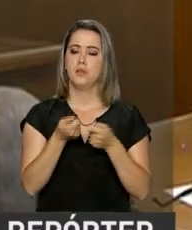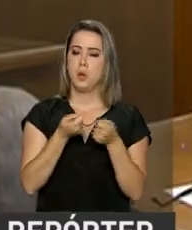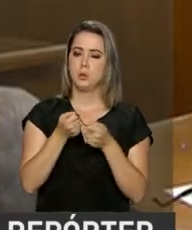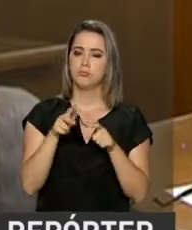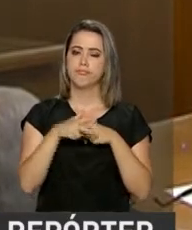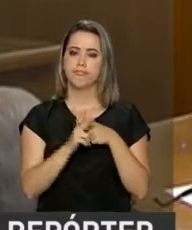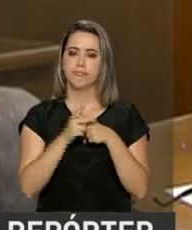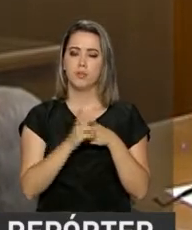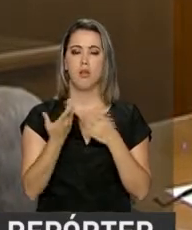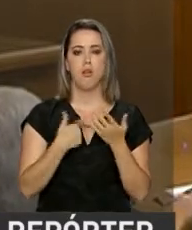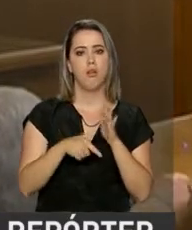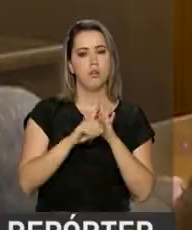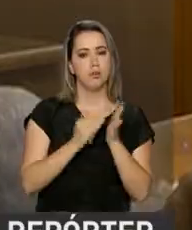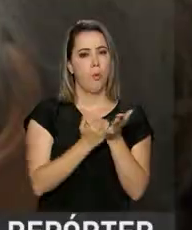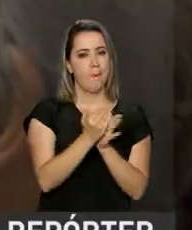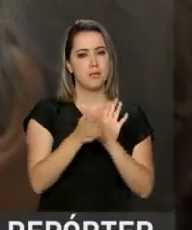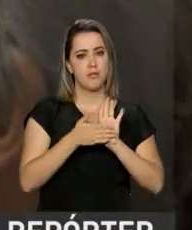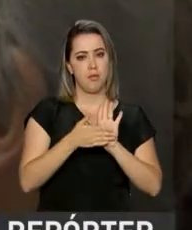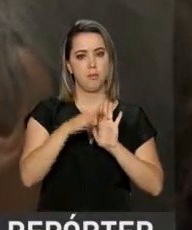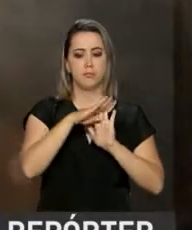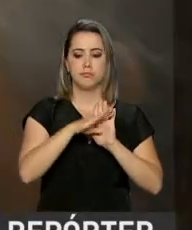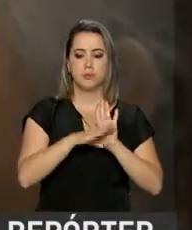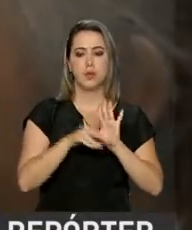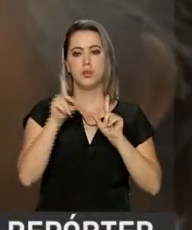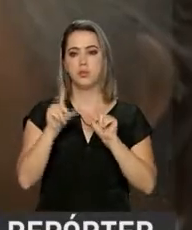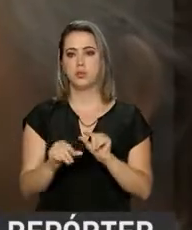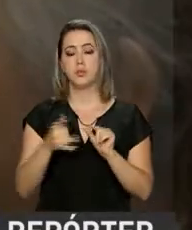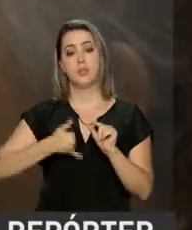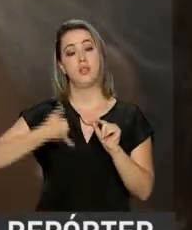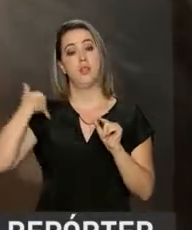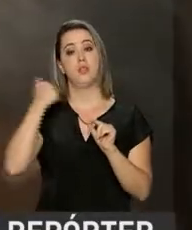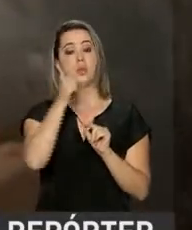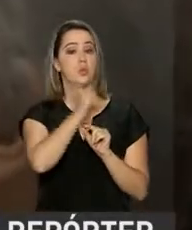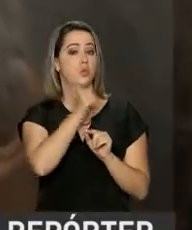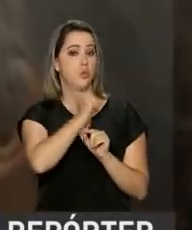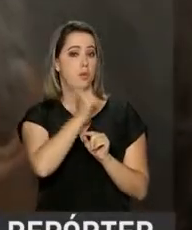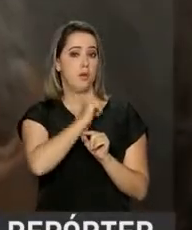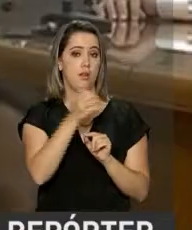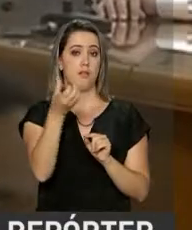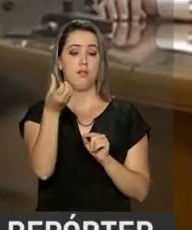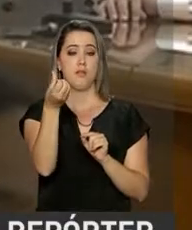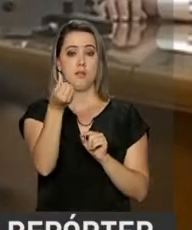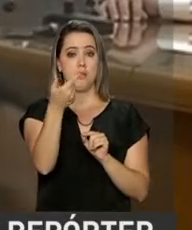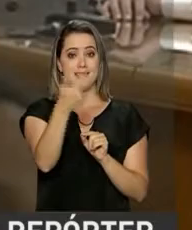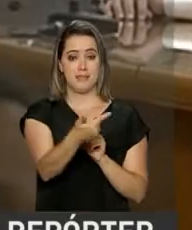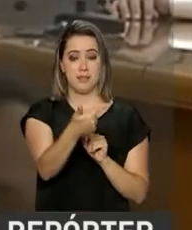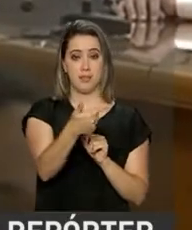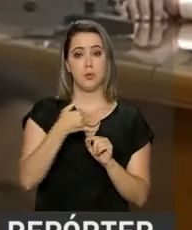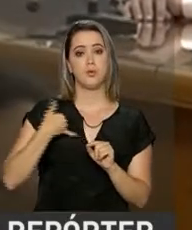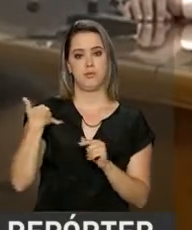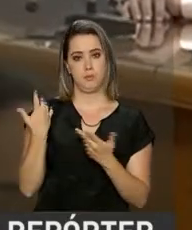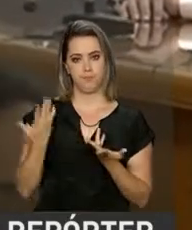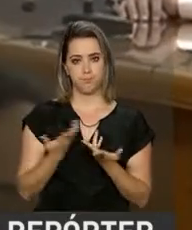a proposta apresentada pelo governo como a redução da idade mínima para aposentadoria das mulheres e 65 para 62